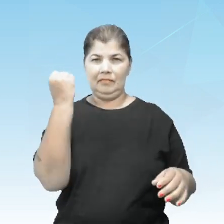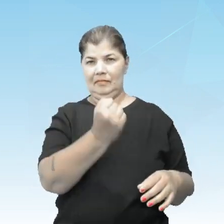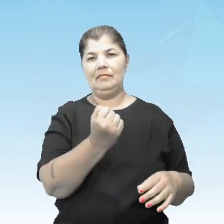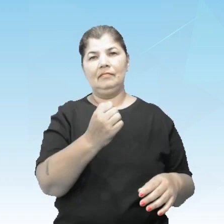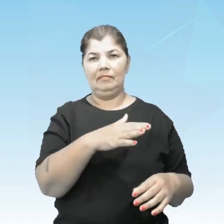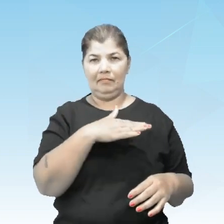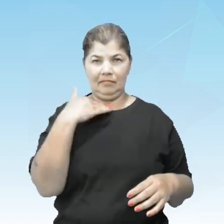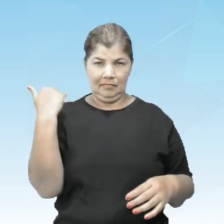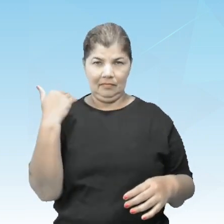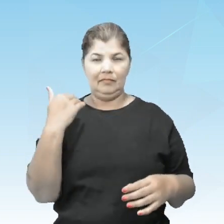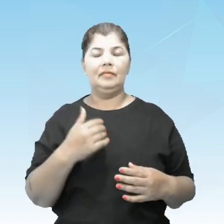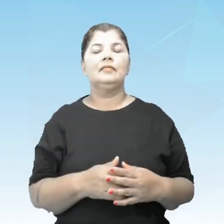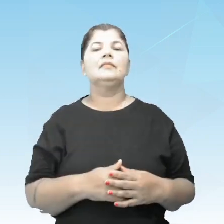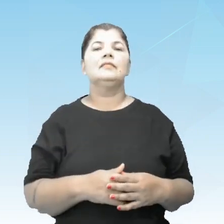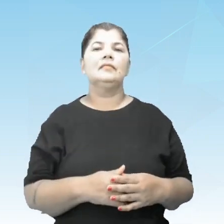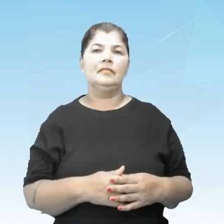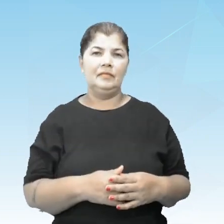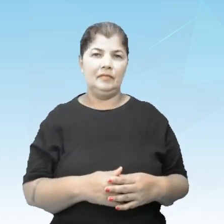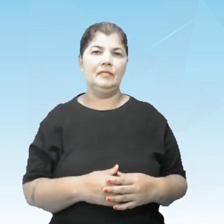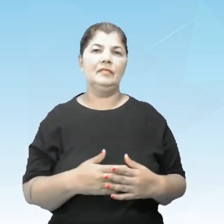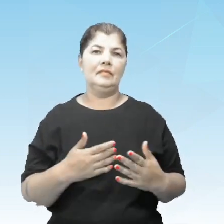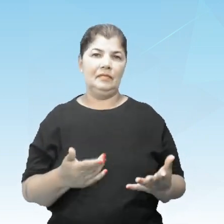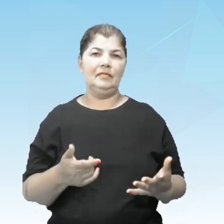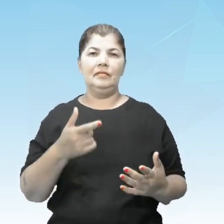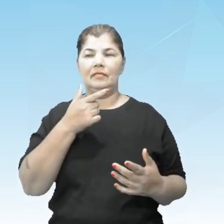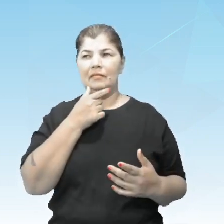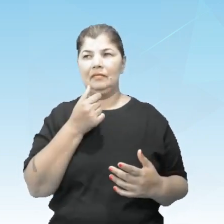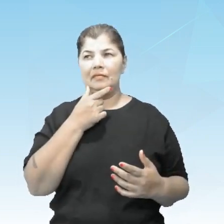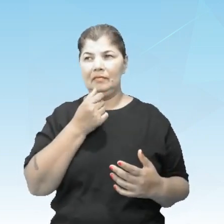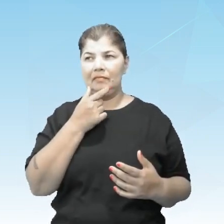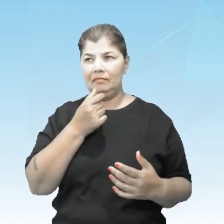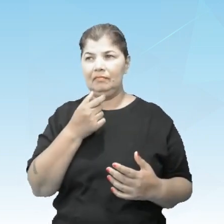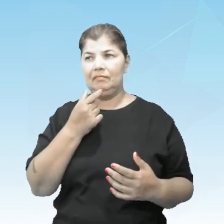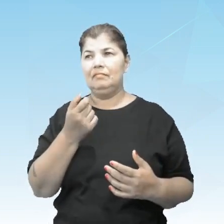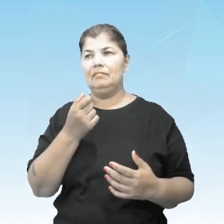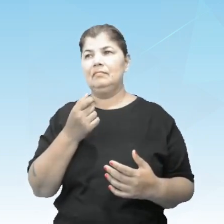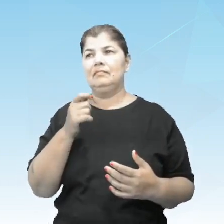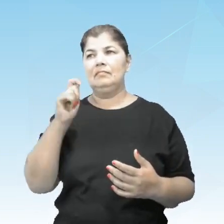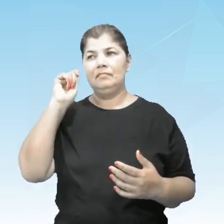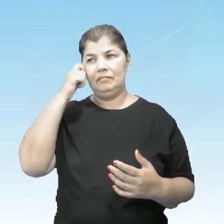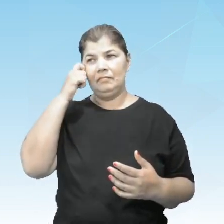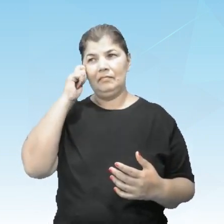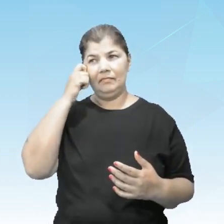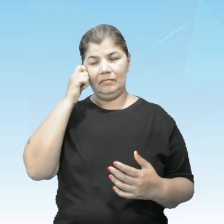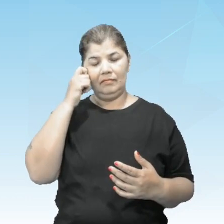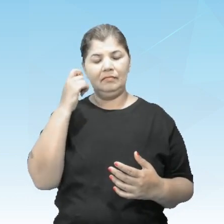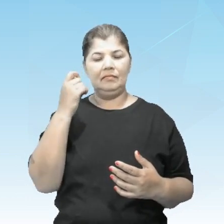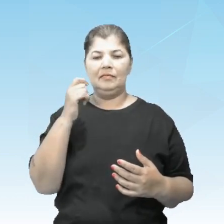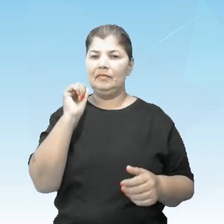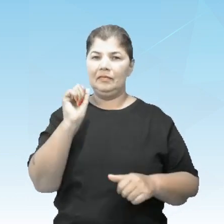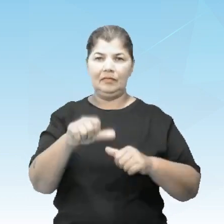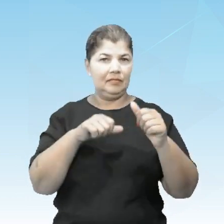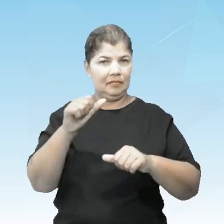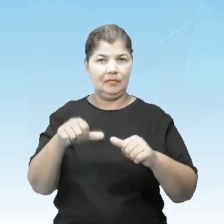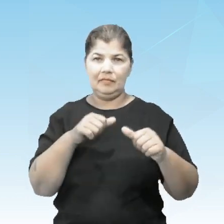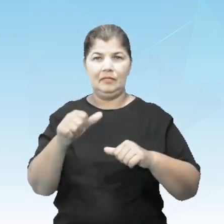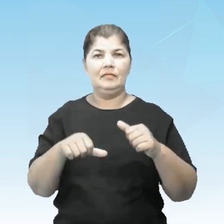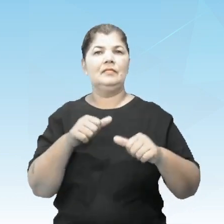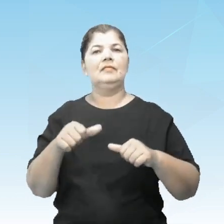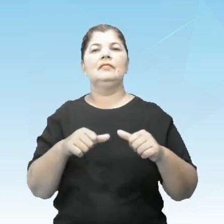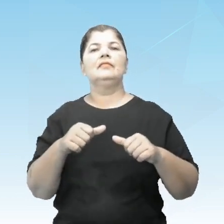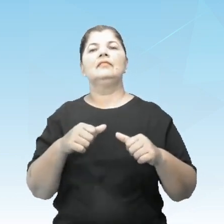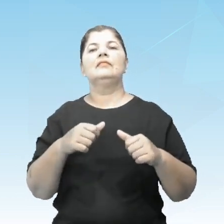morto. Então, o líder Toussaint, né, ele, com a reviravolta, com a tomada do poder por